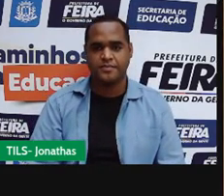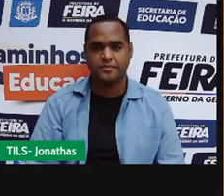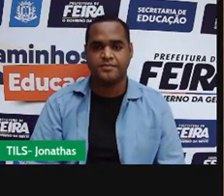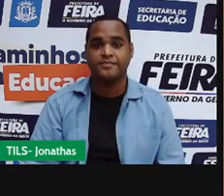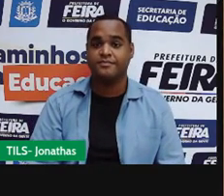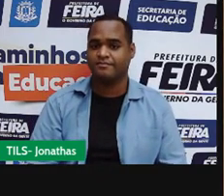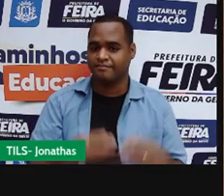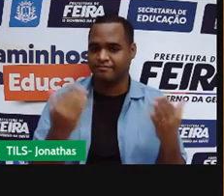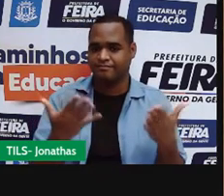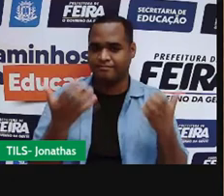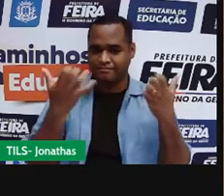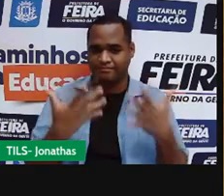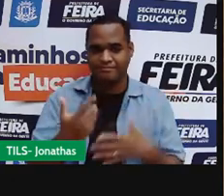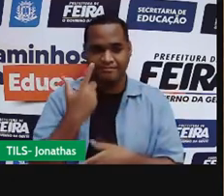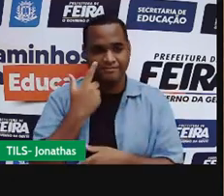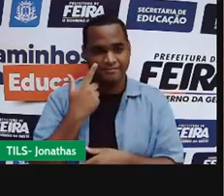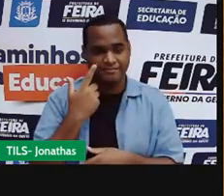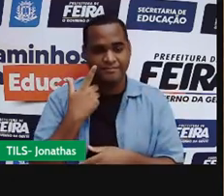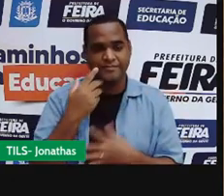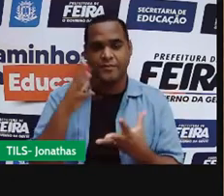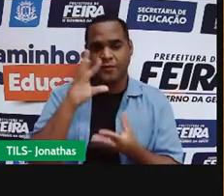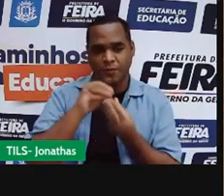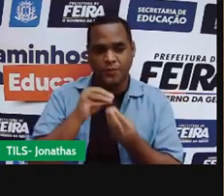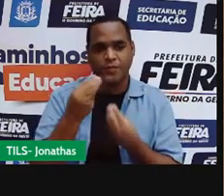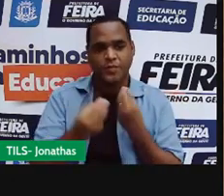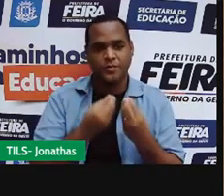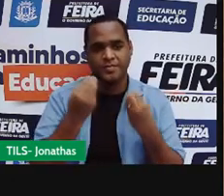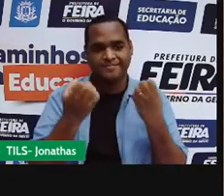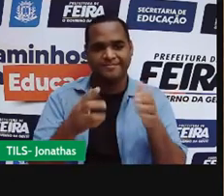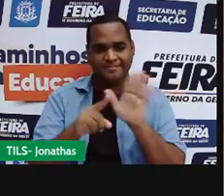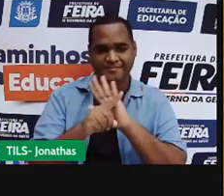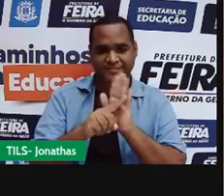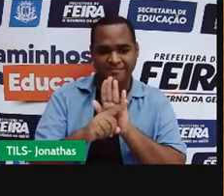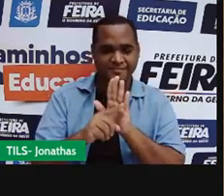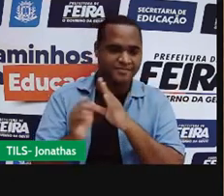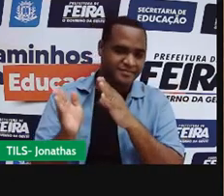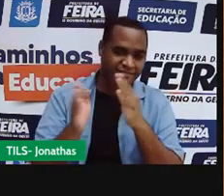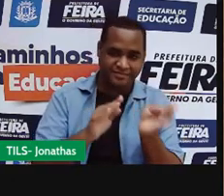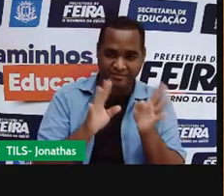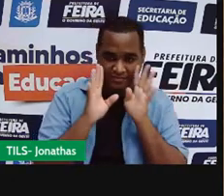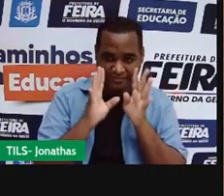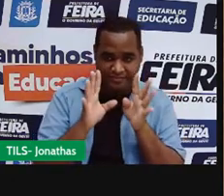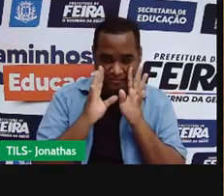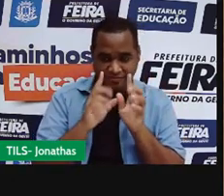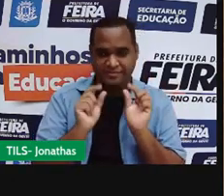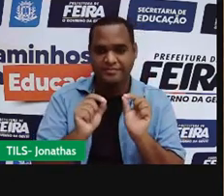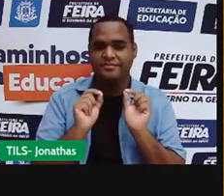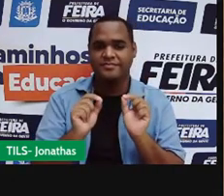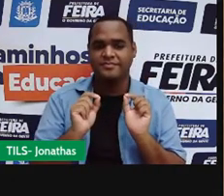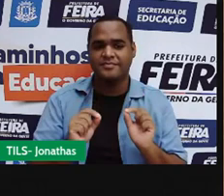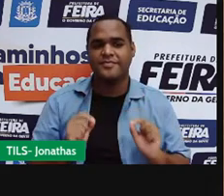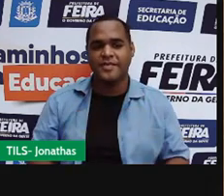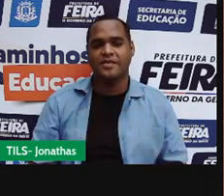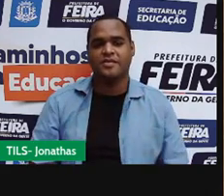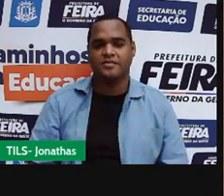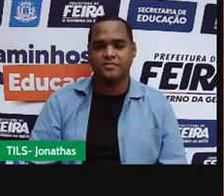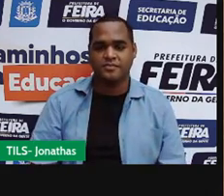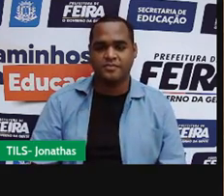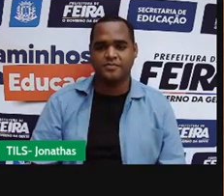E agora a gente vai para um resuminho com esse vídeo. Então, presta atenção aí do outro lado.